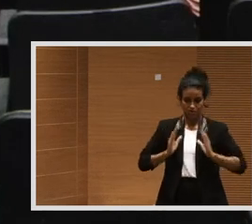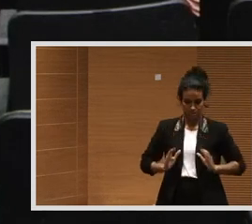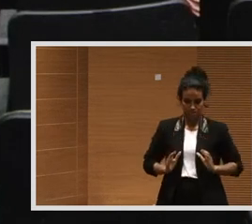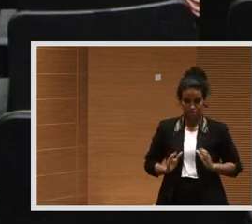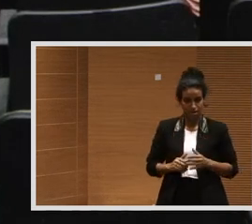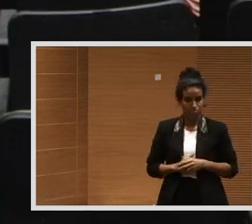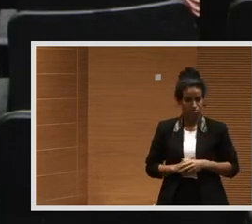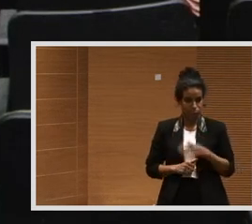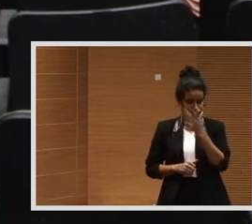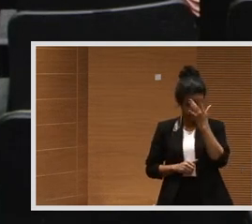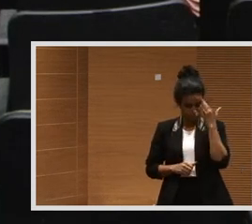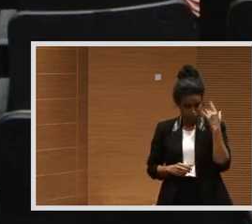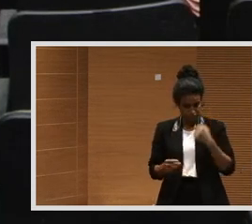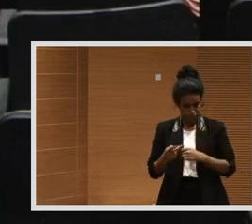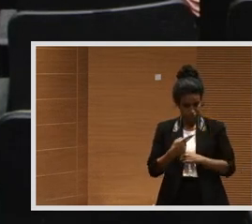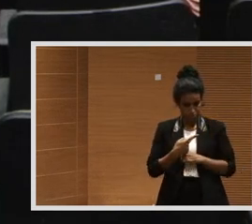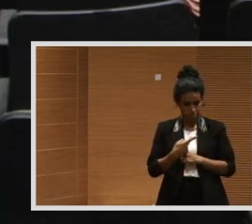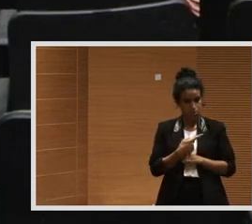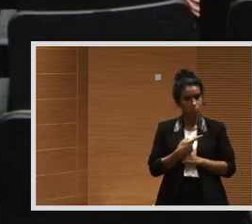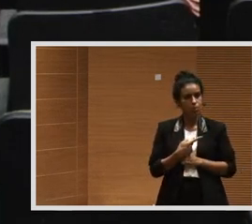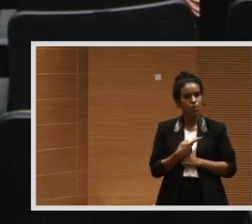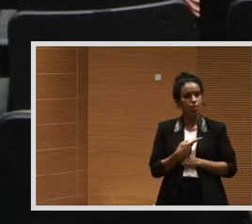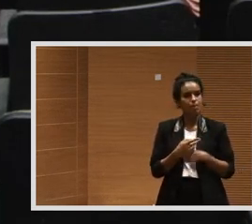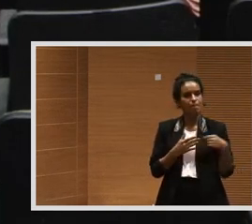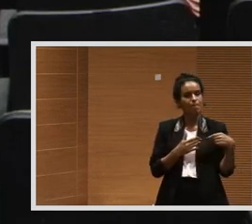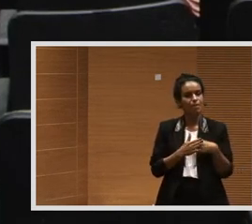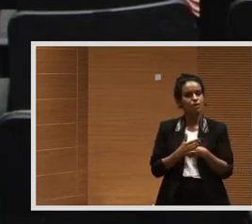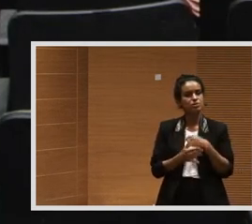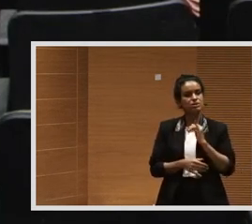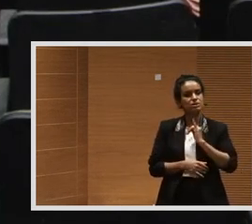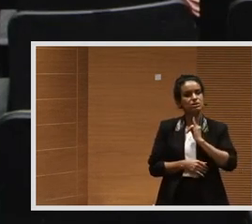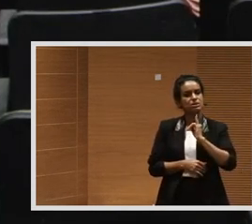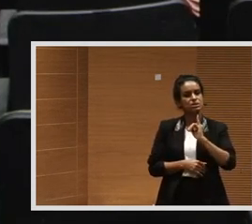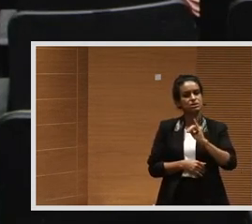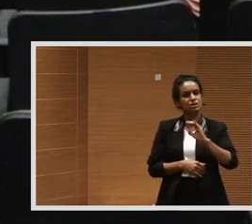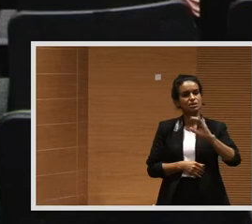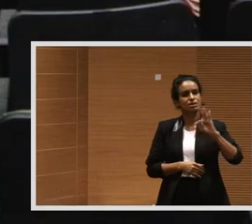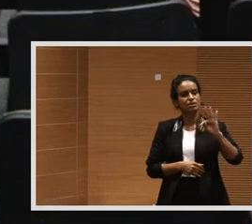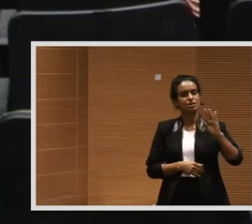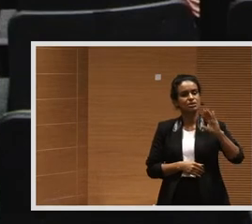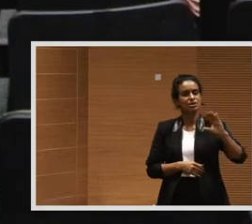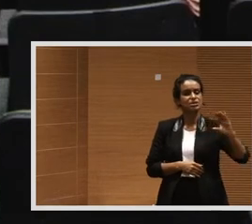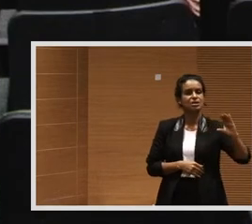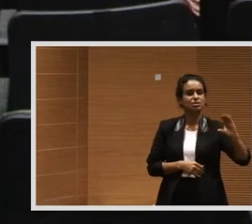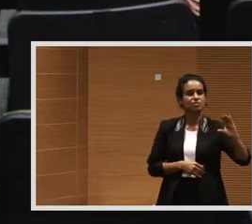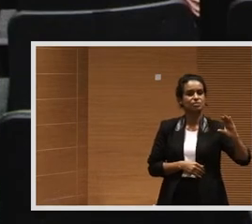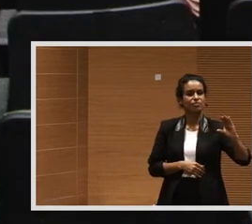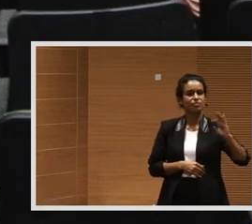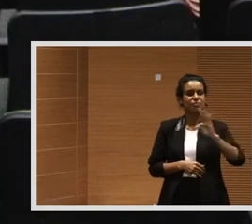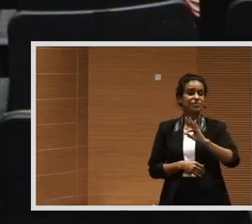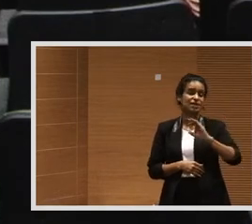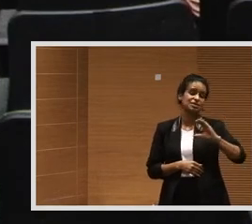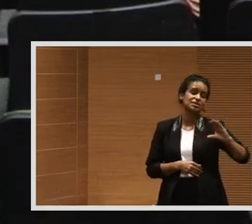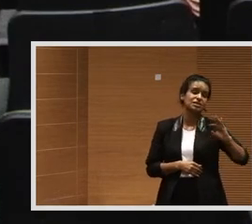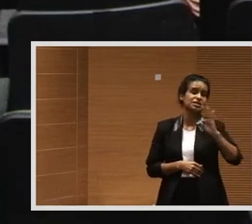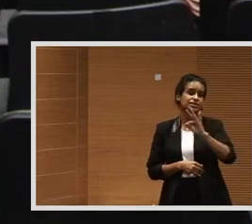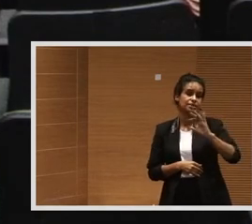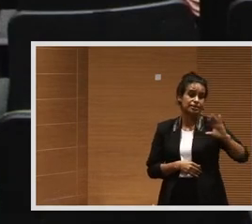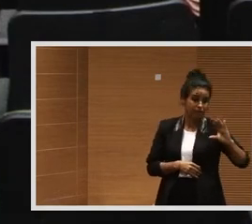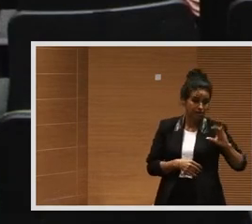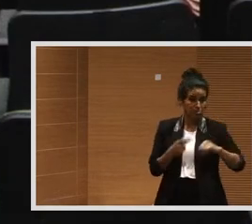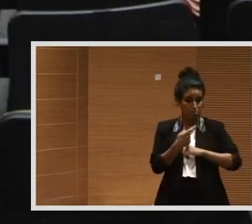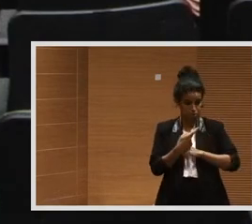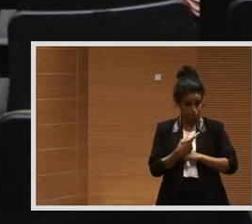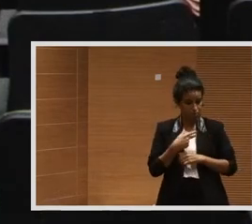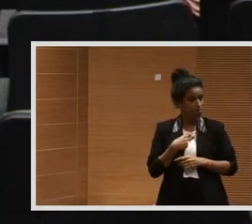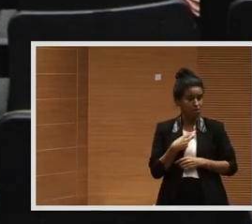pessoas me procuram já perguntando se eu faço a TCC. E aí, TCC, TCC, TCC, TCC, eu